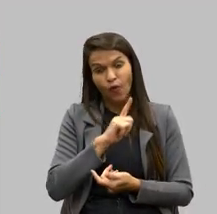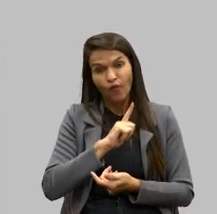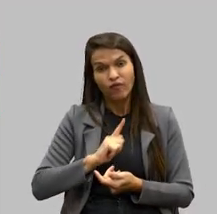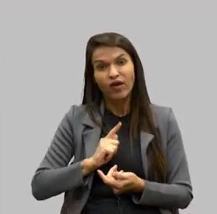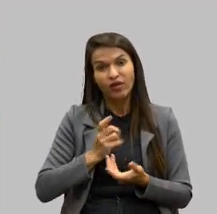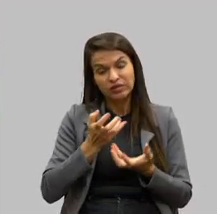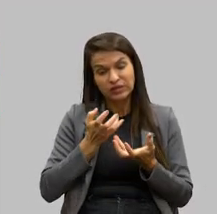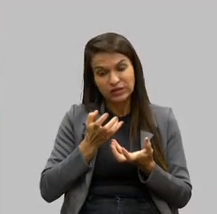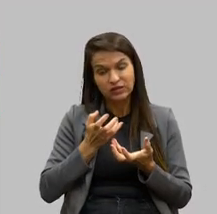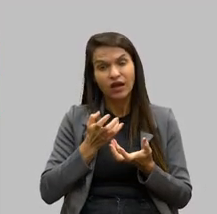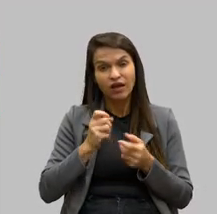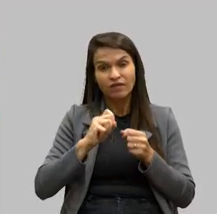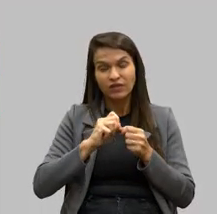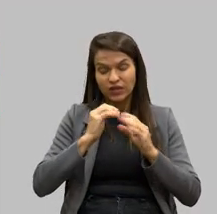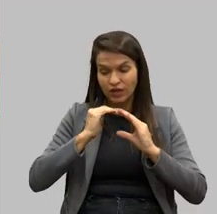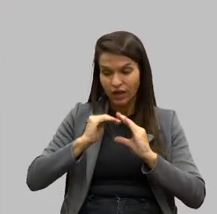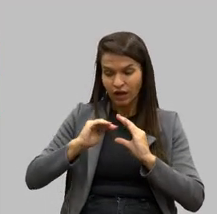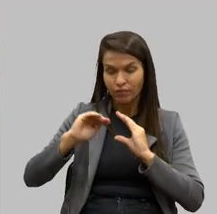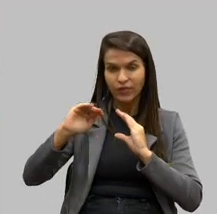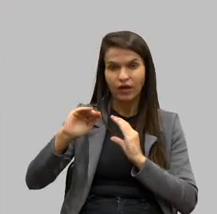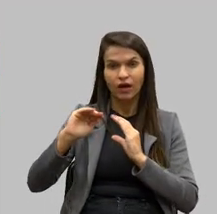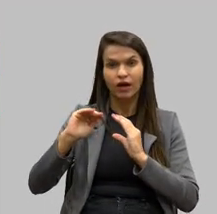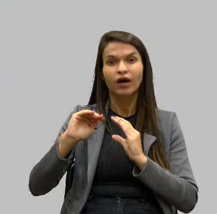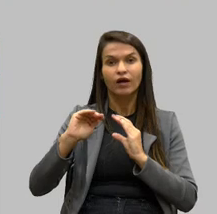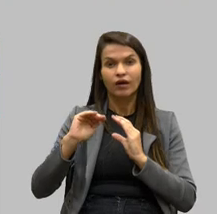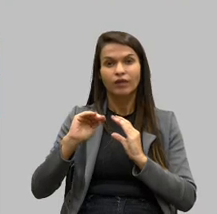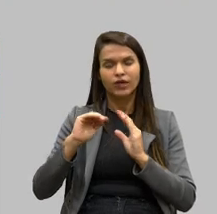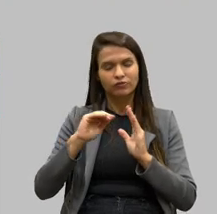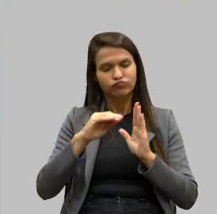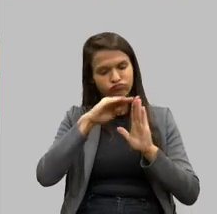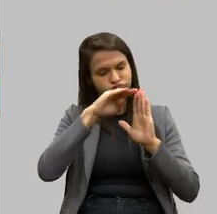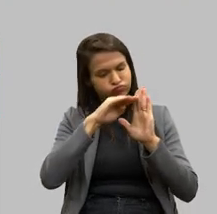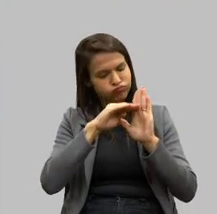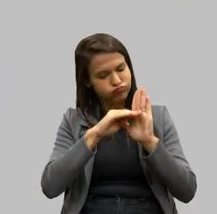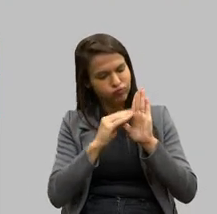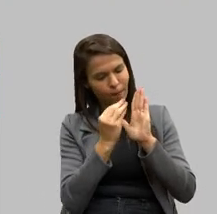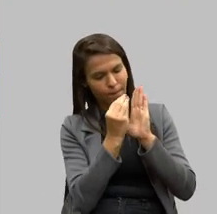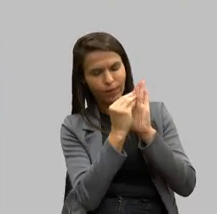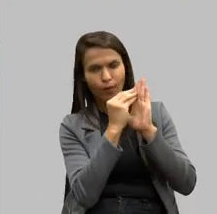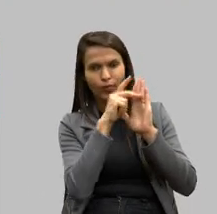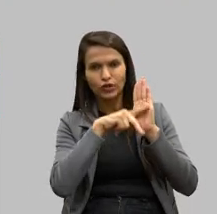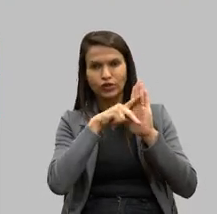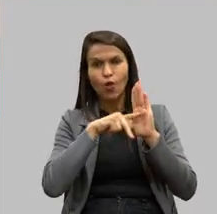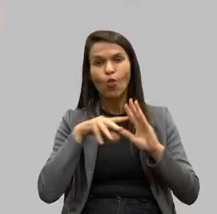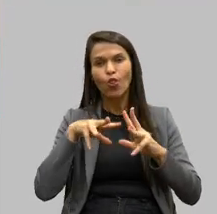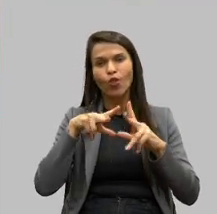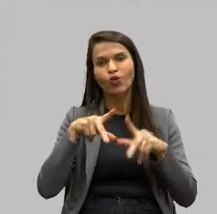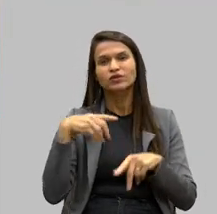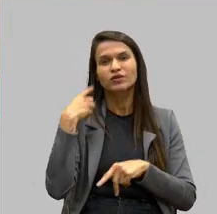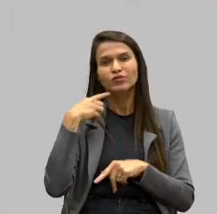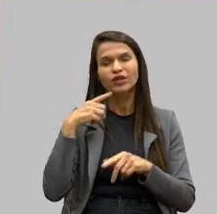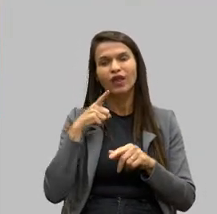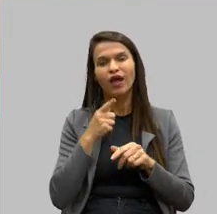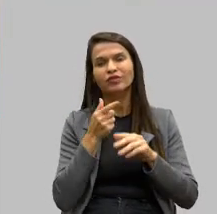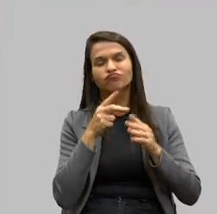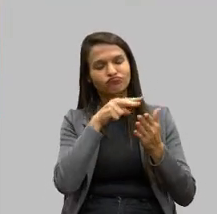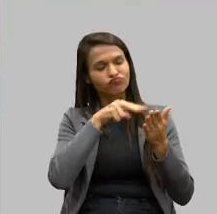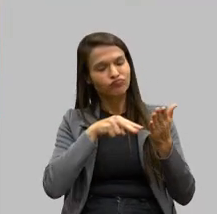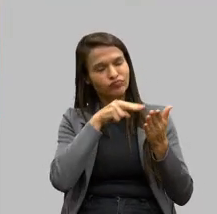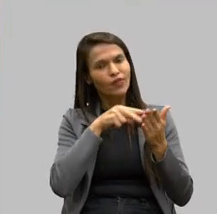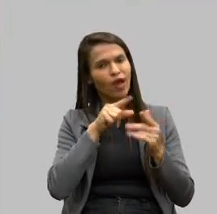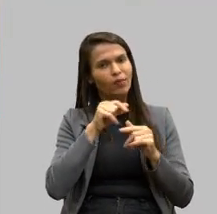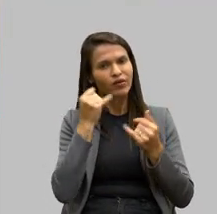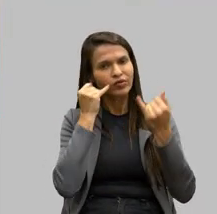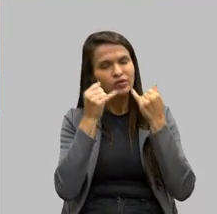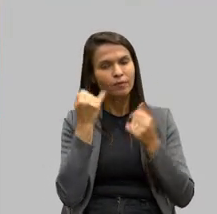antecipar e encaminhar, para que fique na tramitação do projeto, porque aí todos os deputados têm acesso. Acho que é uma informação importante,